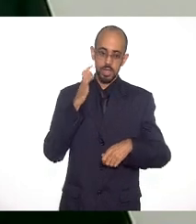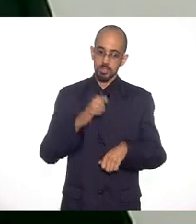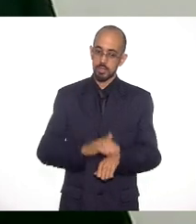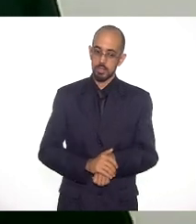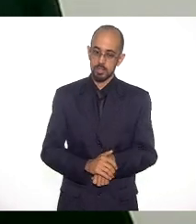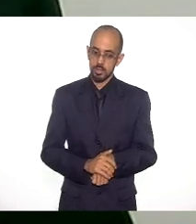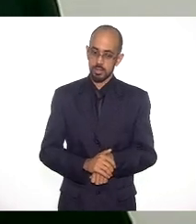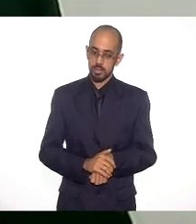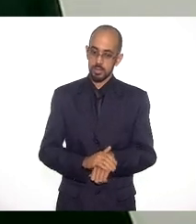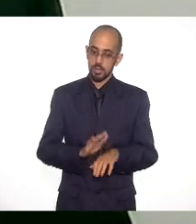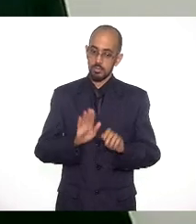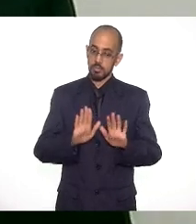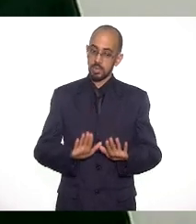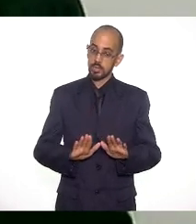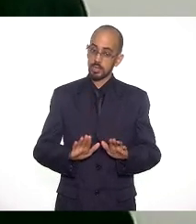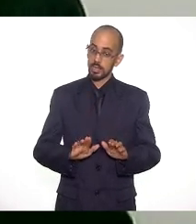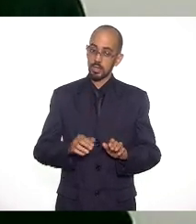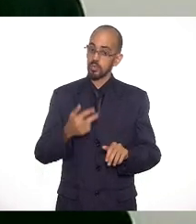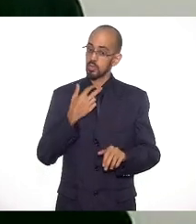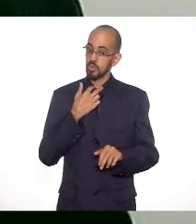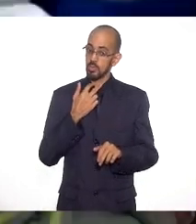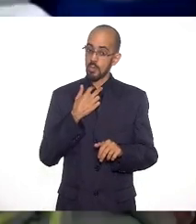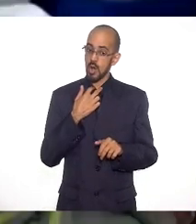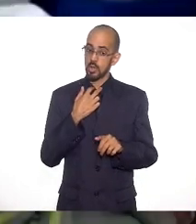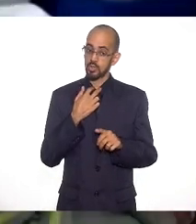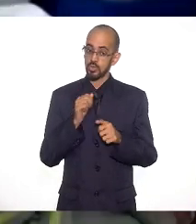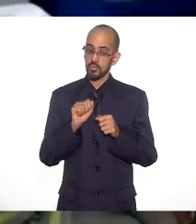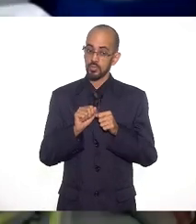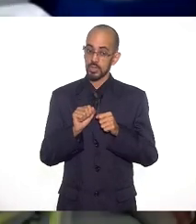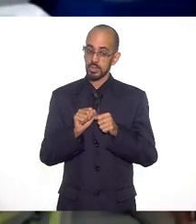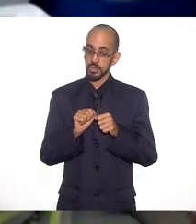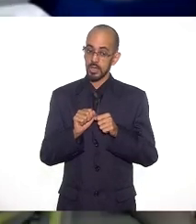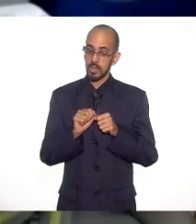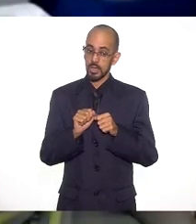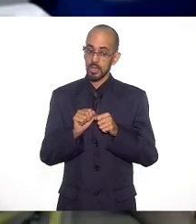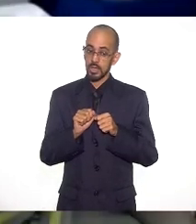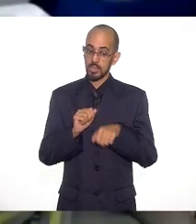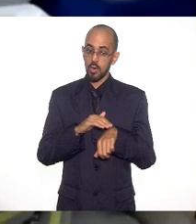posso fazer essa defesa com o presidente sozinho. Não, mas